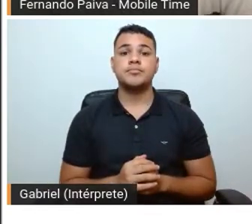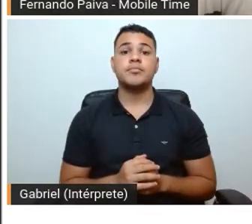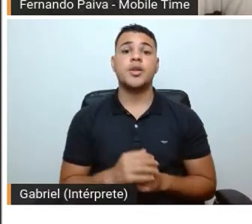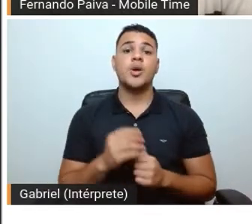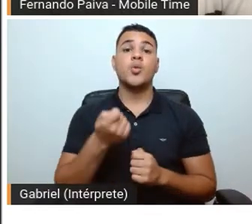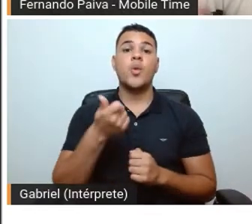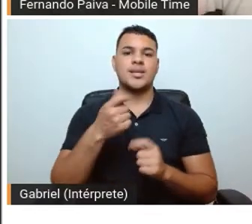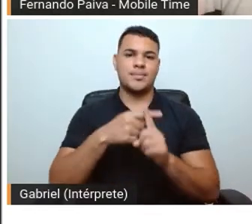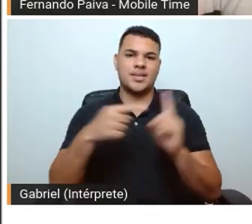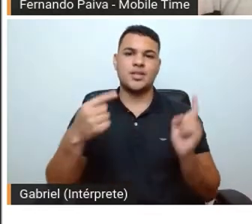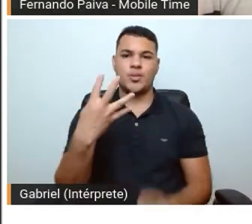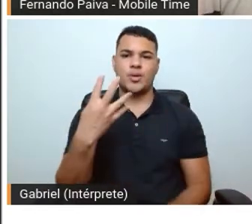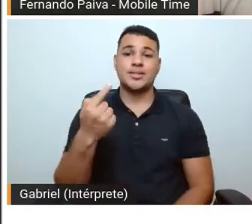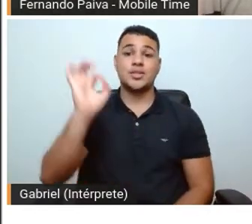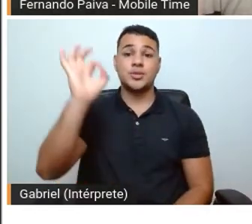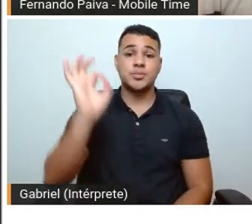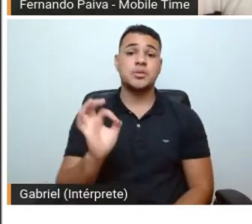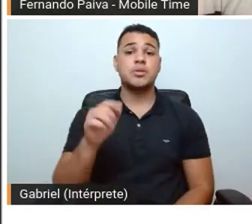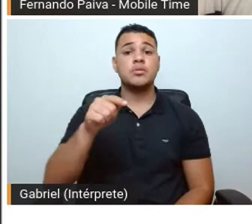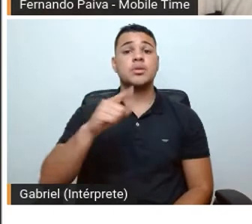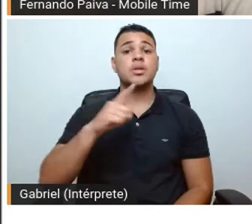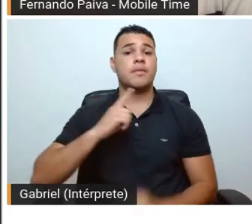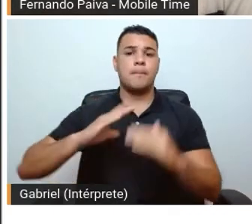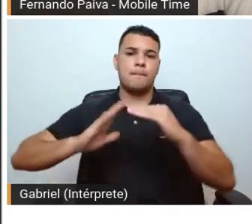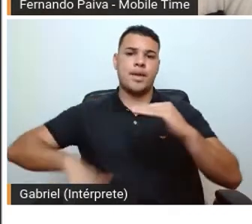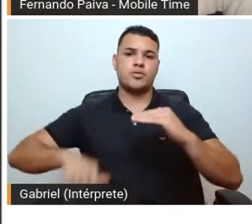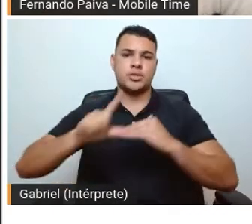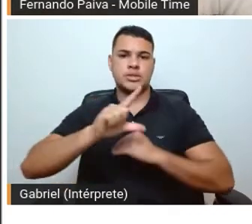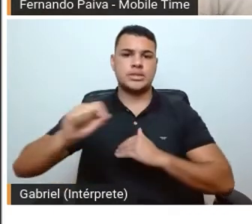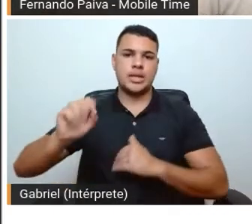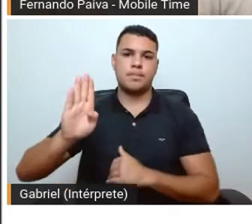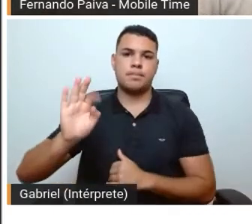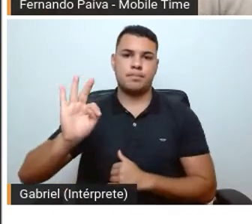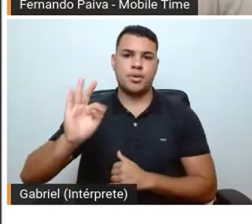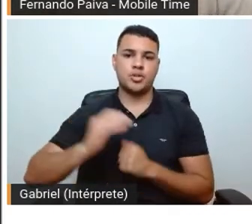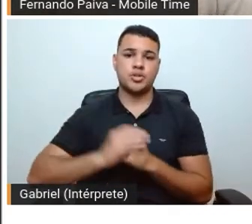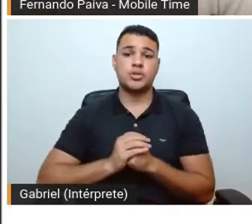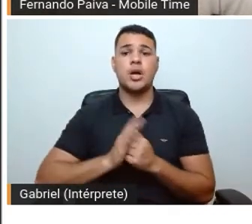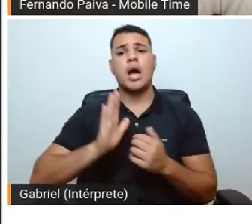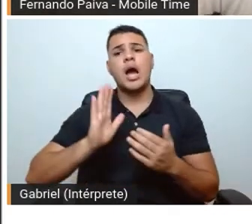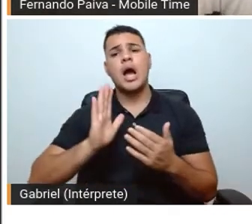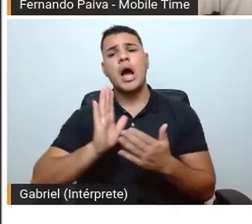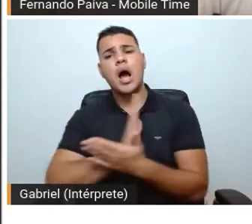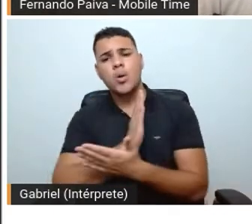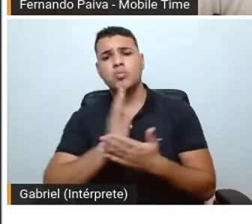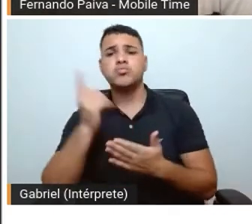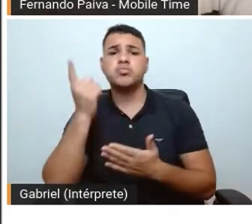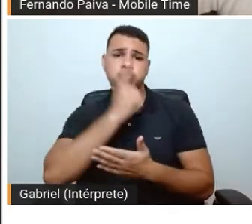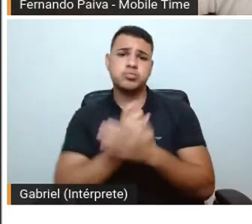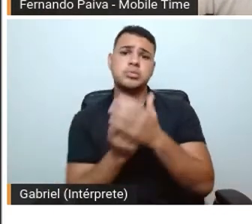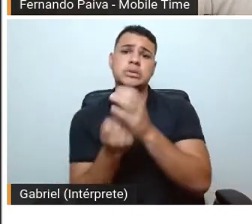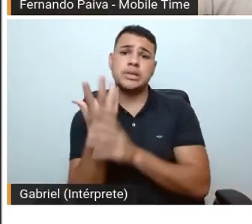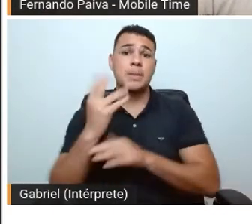metade desenvolveram menos de 100 Bots tá é muito poucos que passaram e de mil e a maioria são empresas que têm